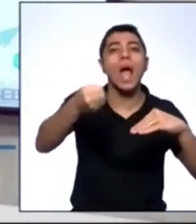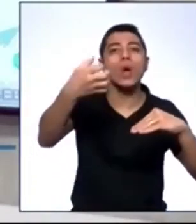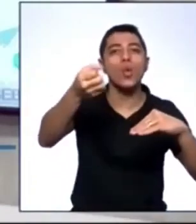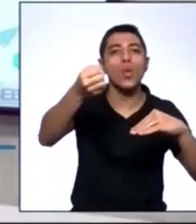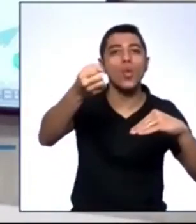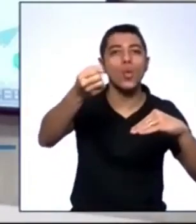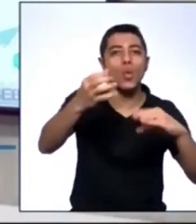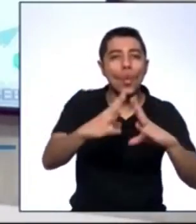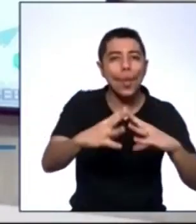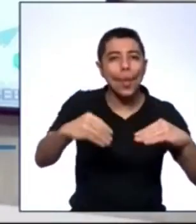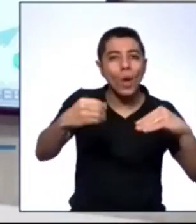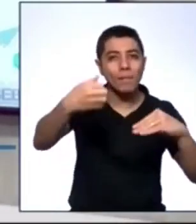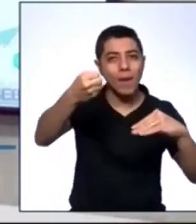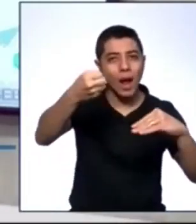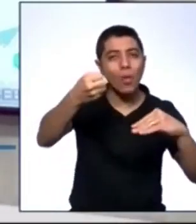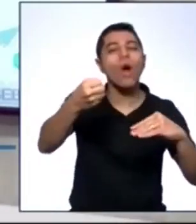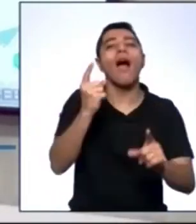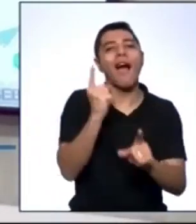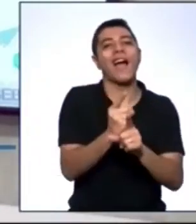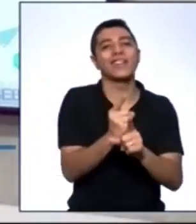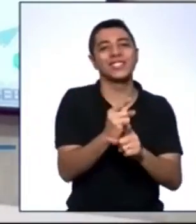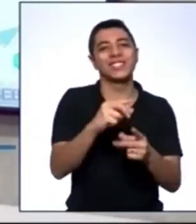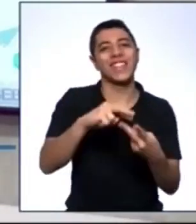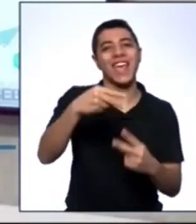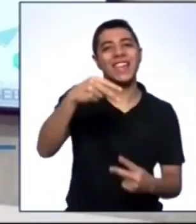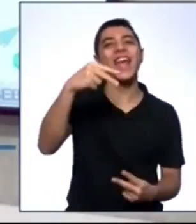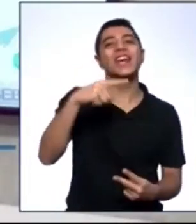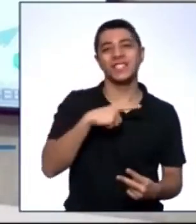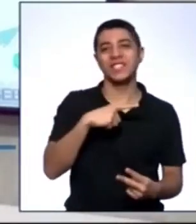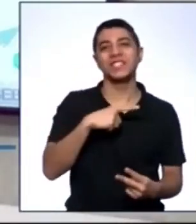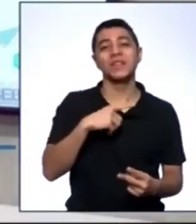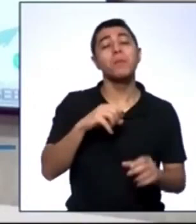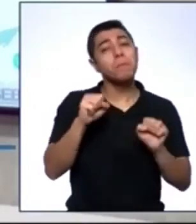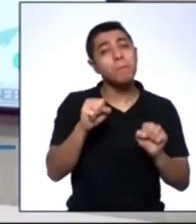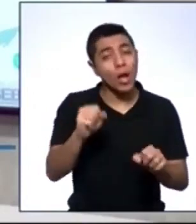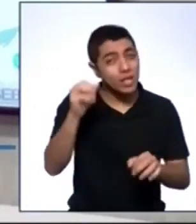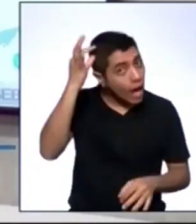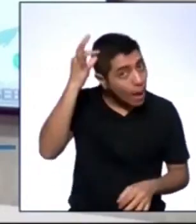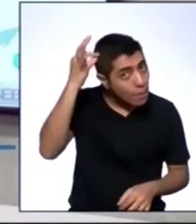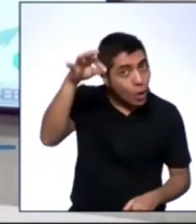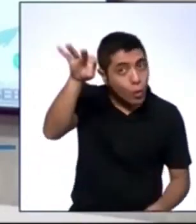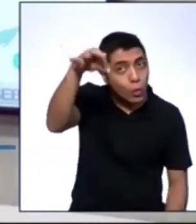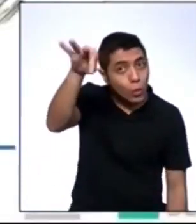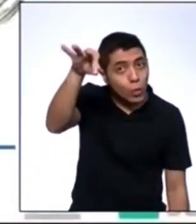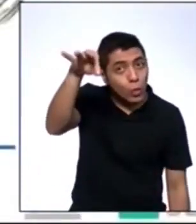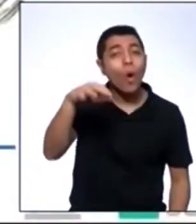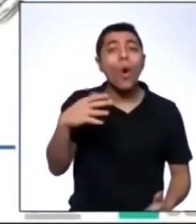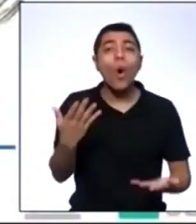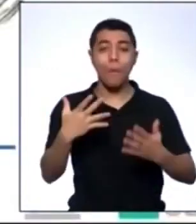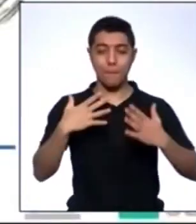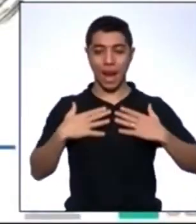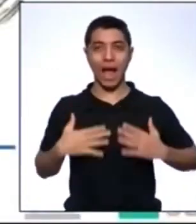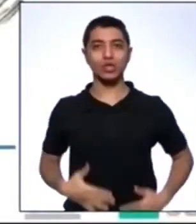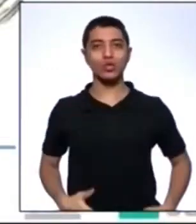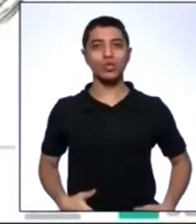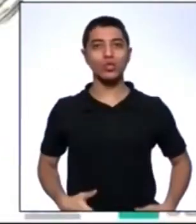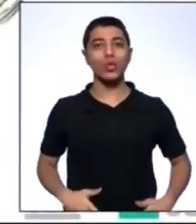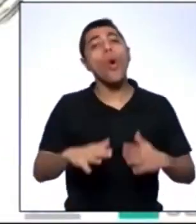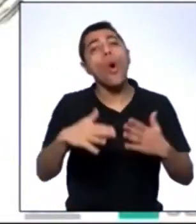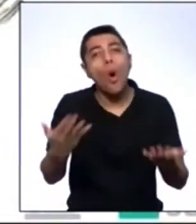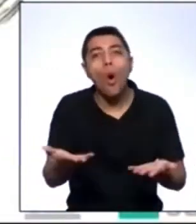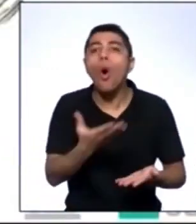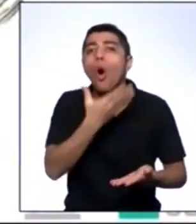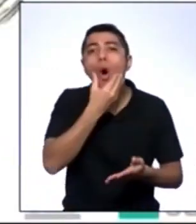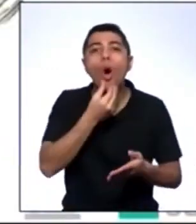pelo, um fio de cabelo, um pelo do braço, se caiu com a raiz, do esperma, no caso de um estupro, e até